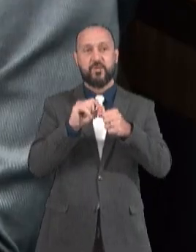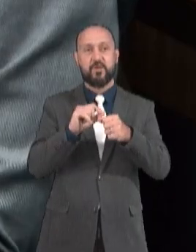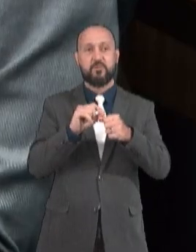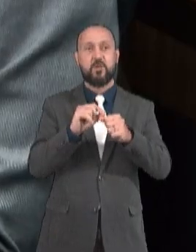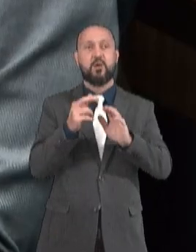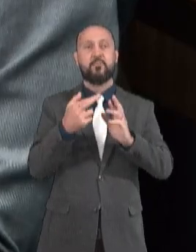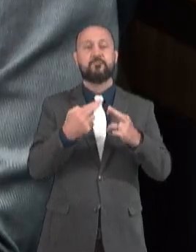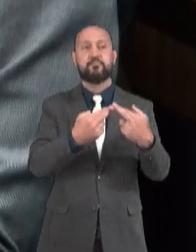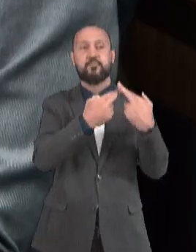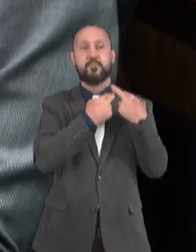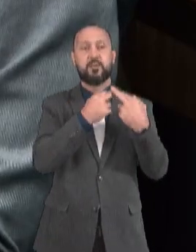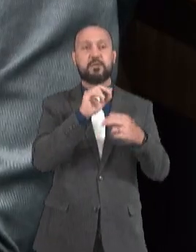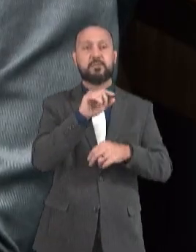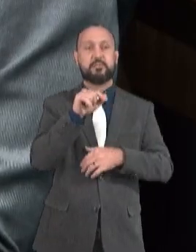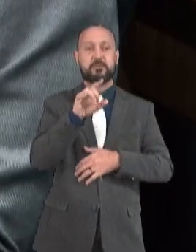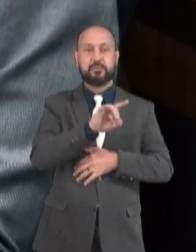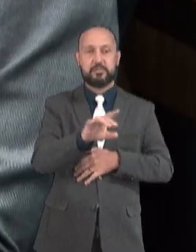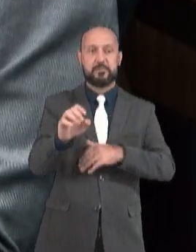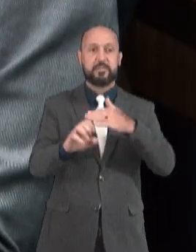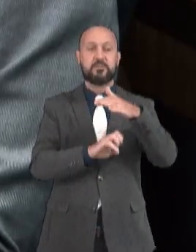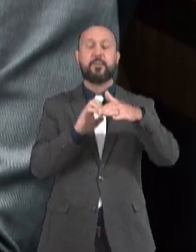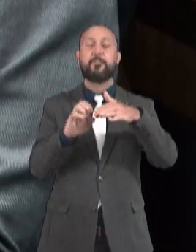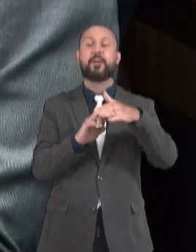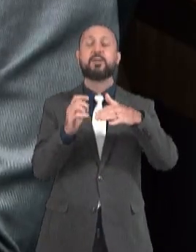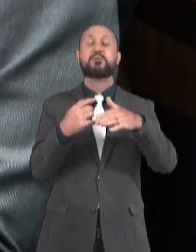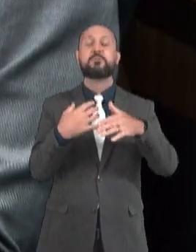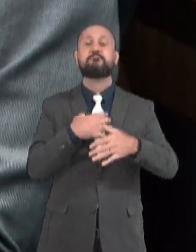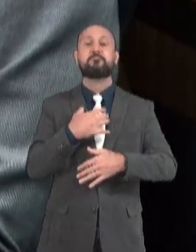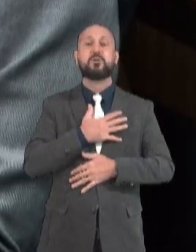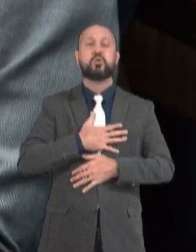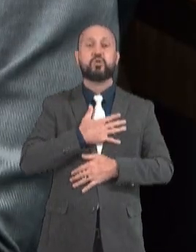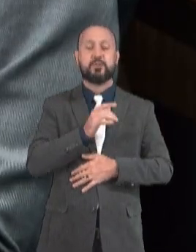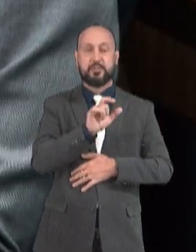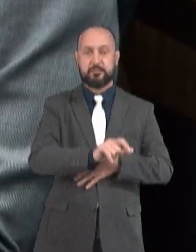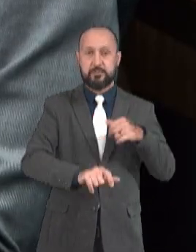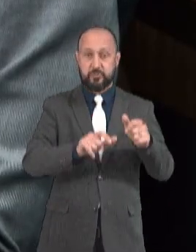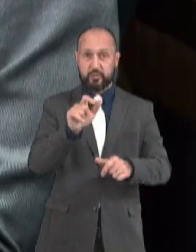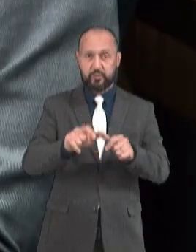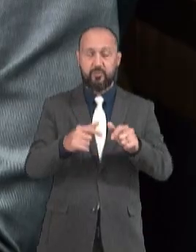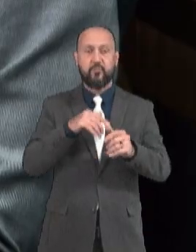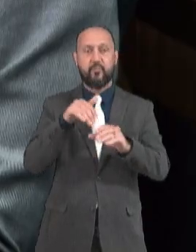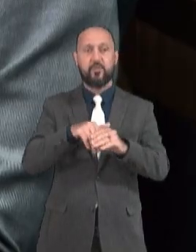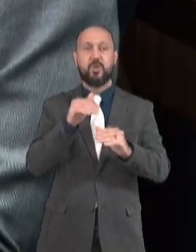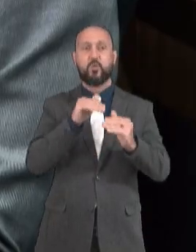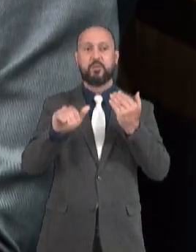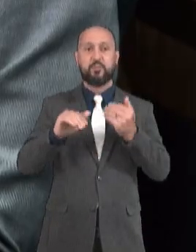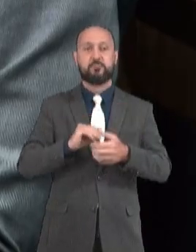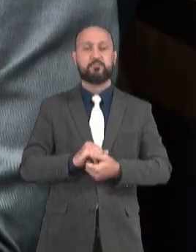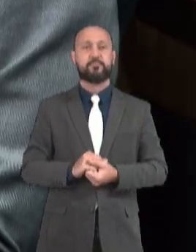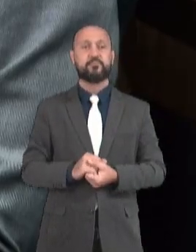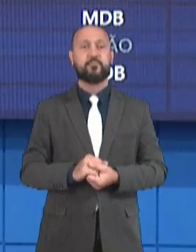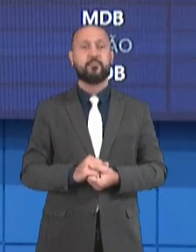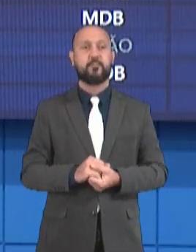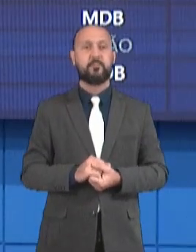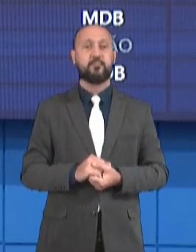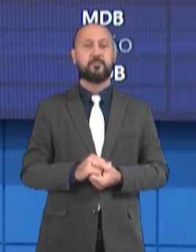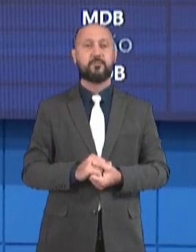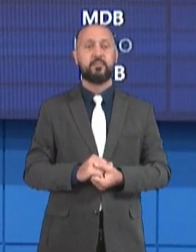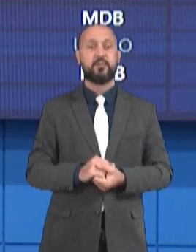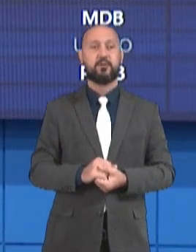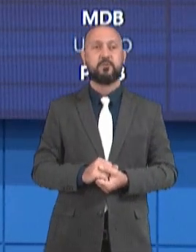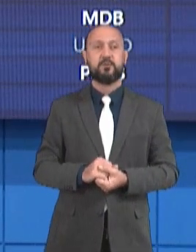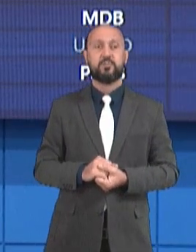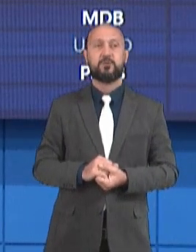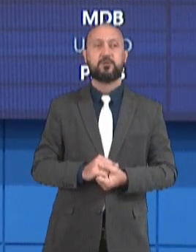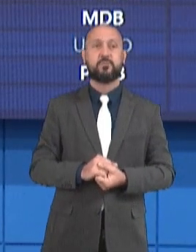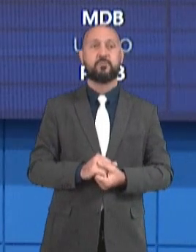a critério e cargo das empresas e satisfação ou não dos consumidores. Então, vou votar contrário. Declaração de